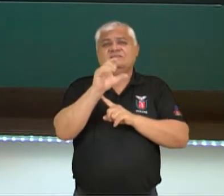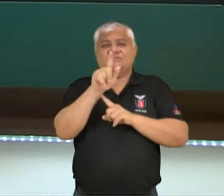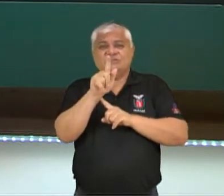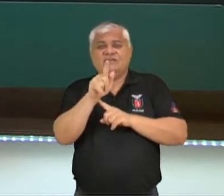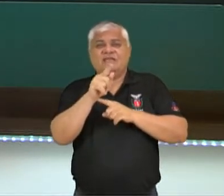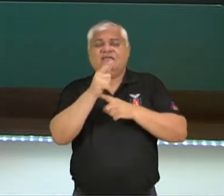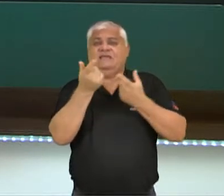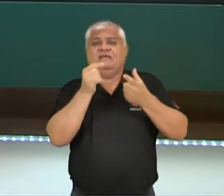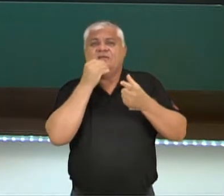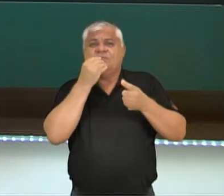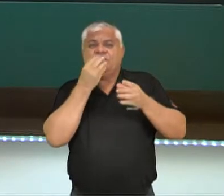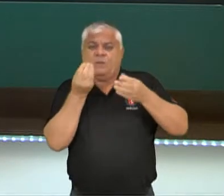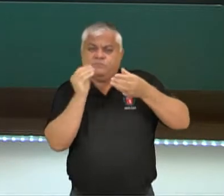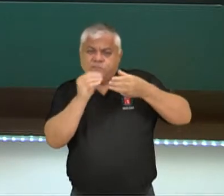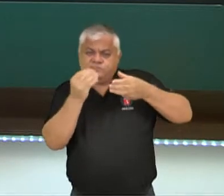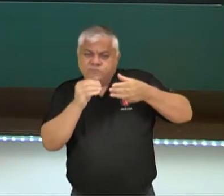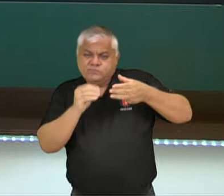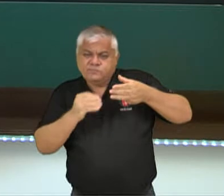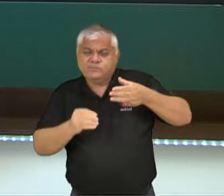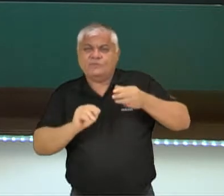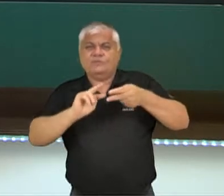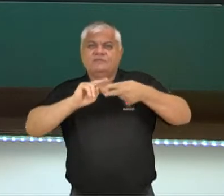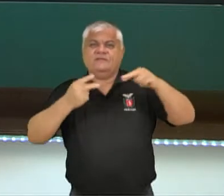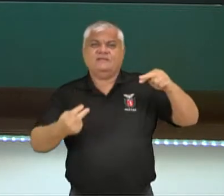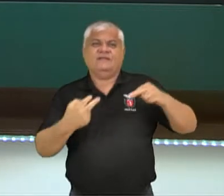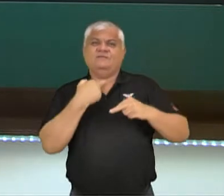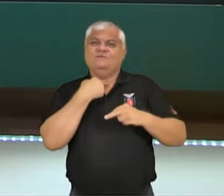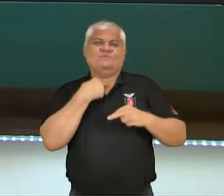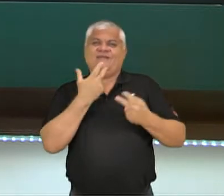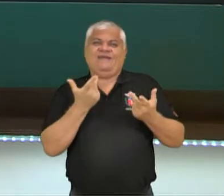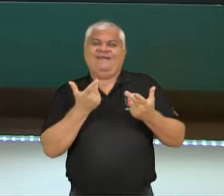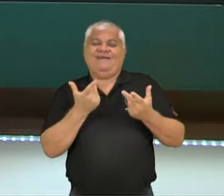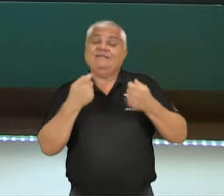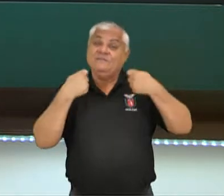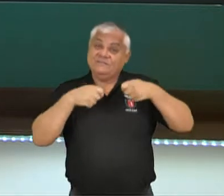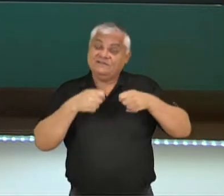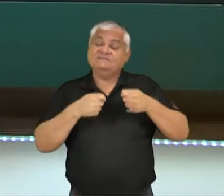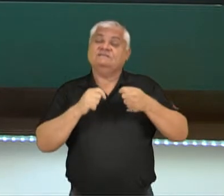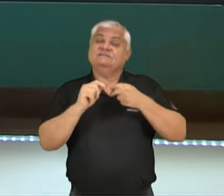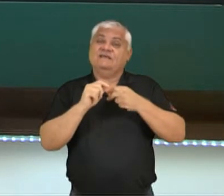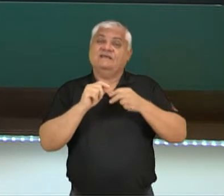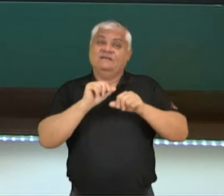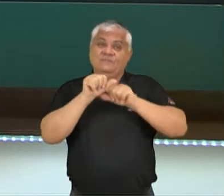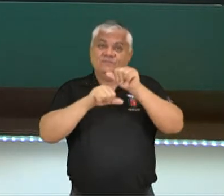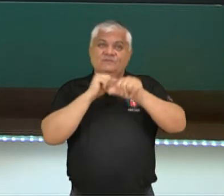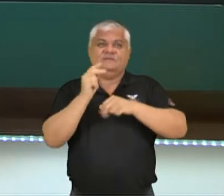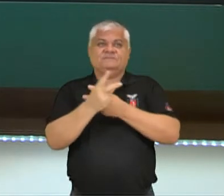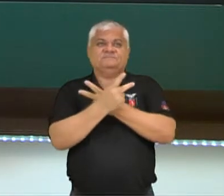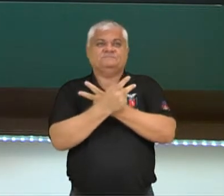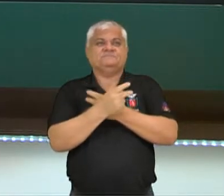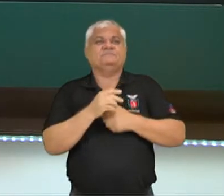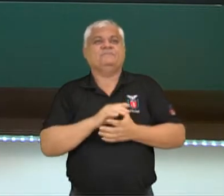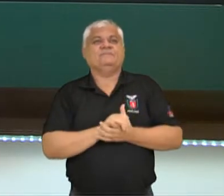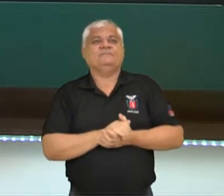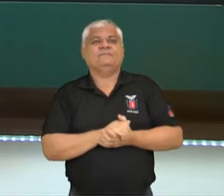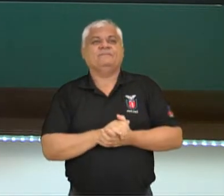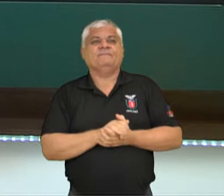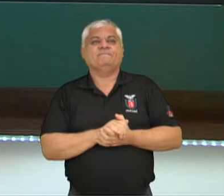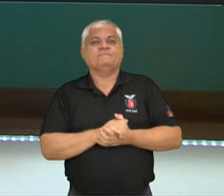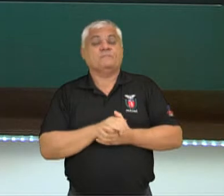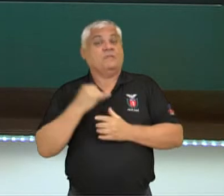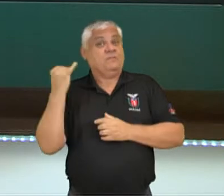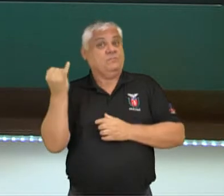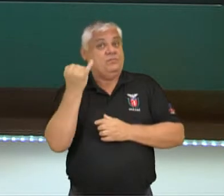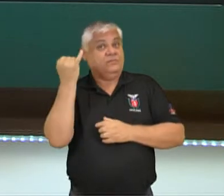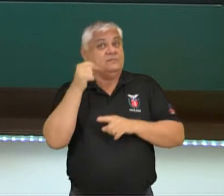da sequência de bases nitrogenadas do DNA para sintetizar um RNA. E outra coisa importante